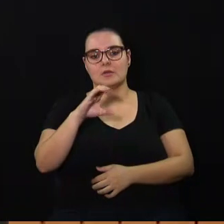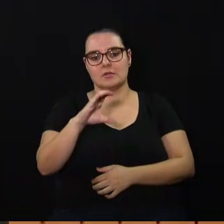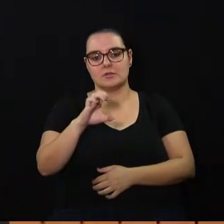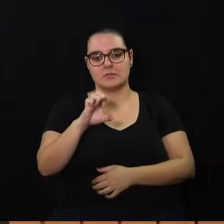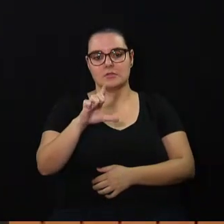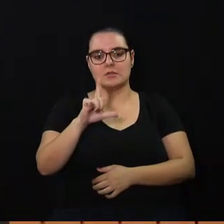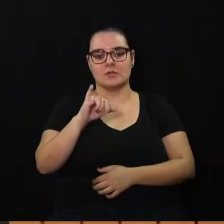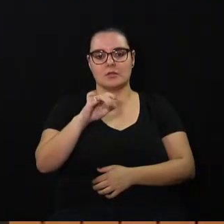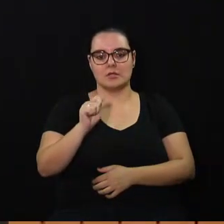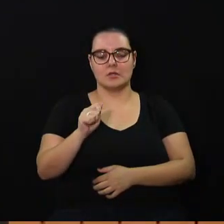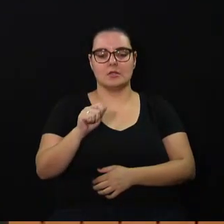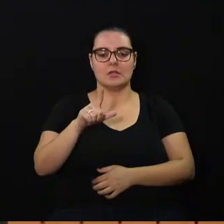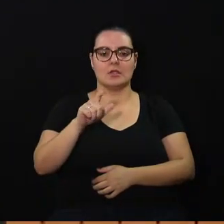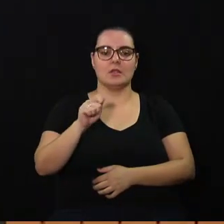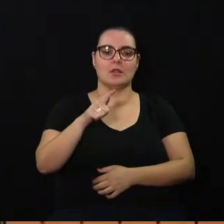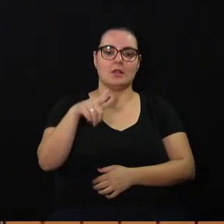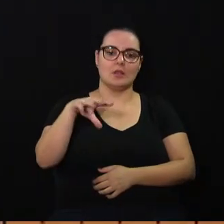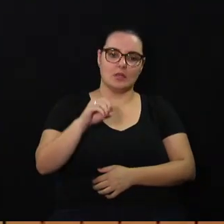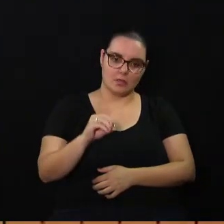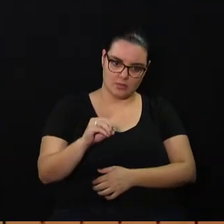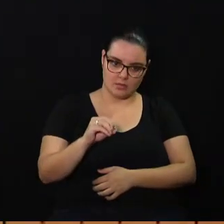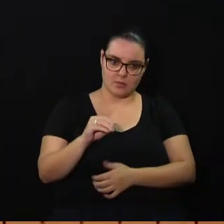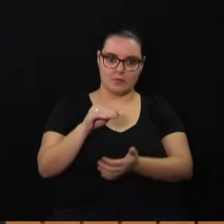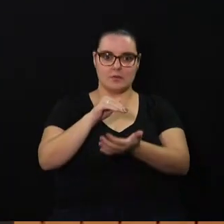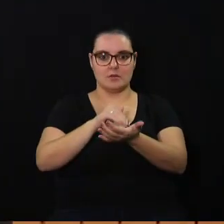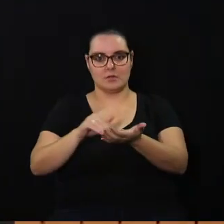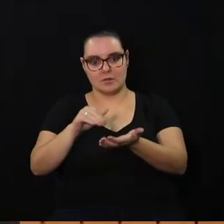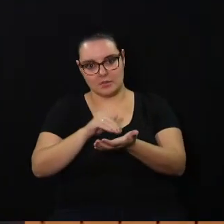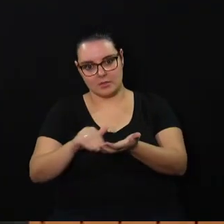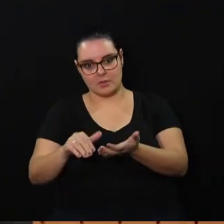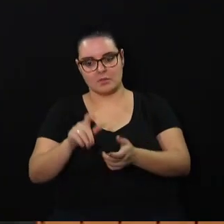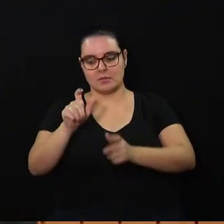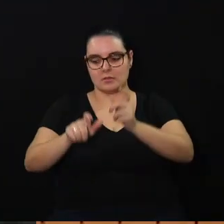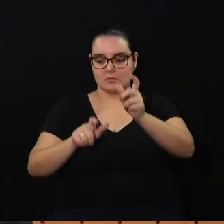é secretário estadual dos direitos da pessoa com deficiência